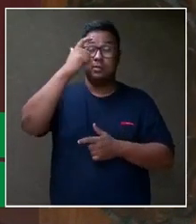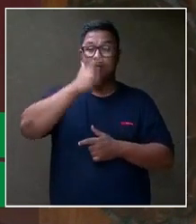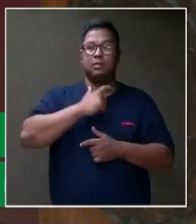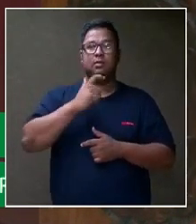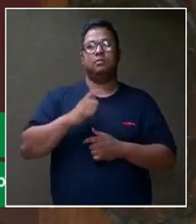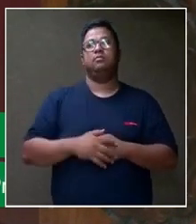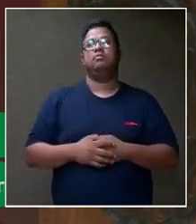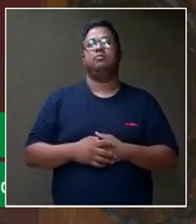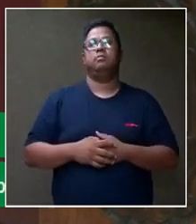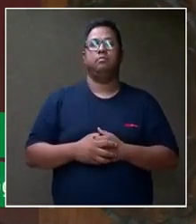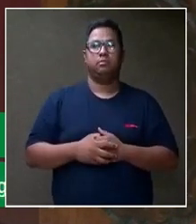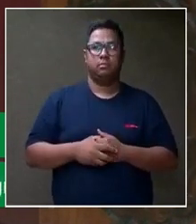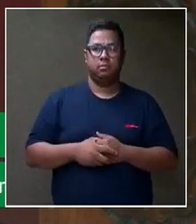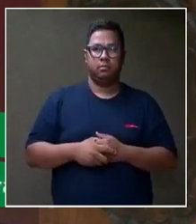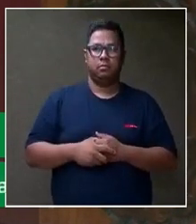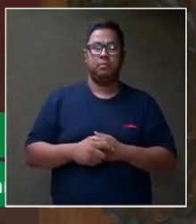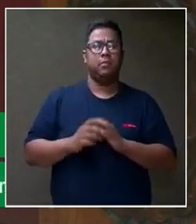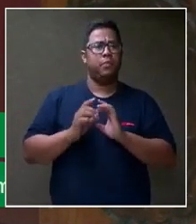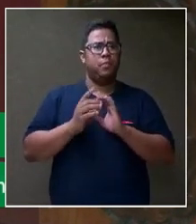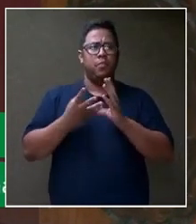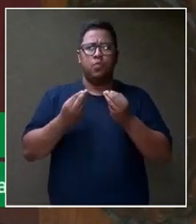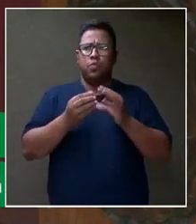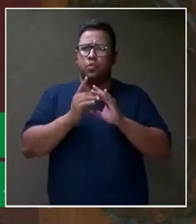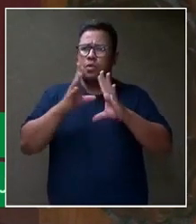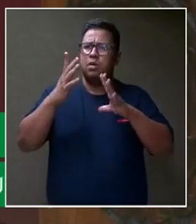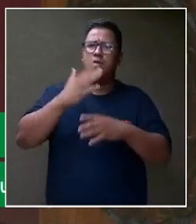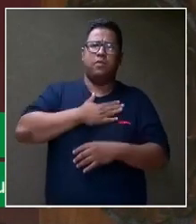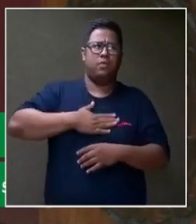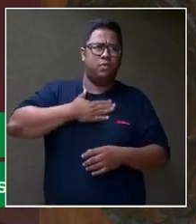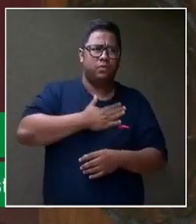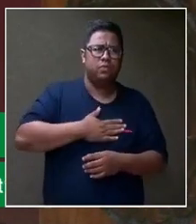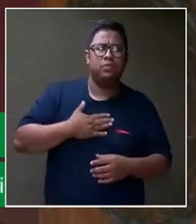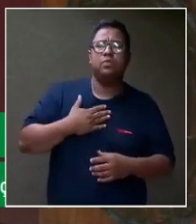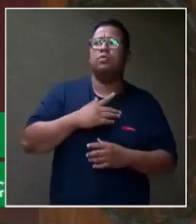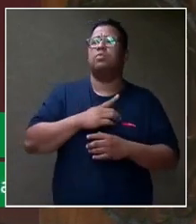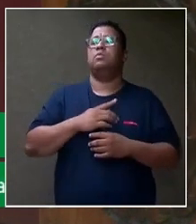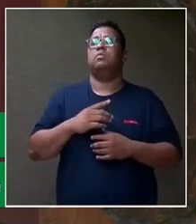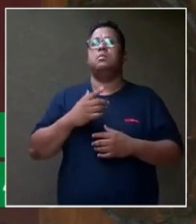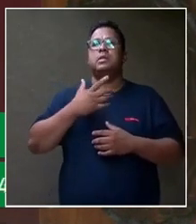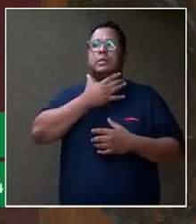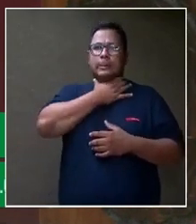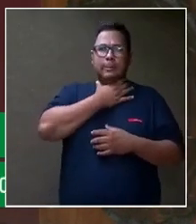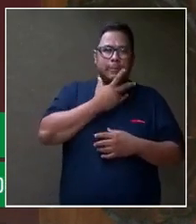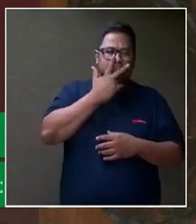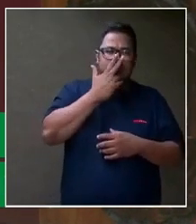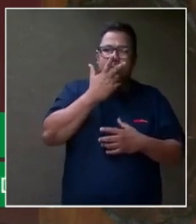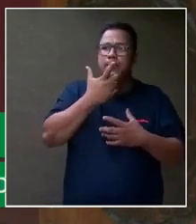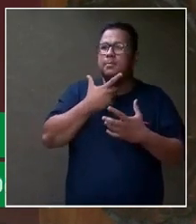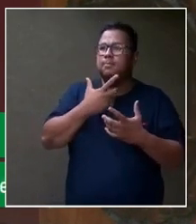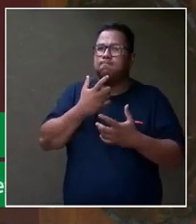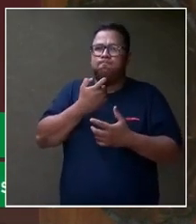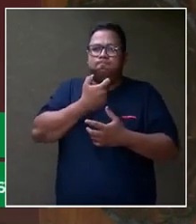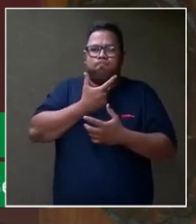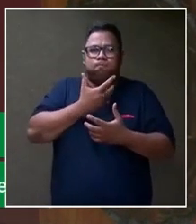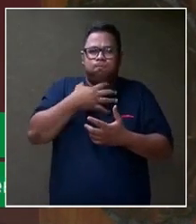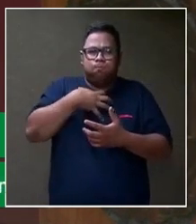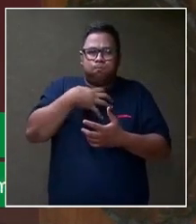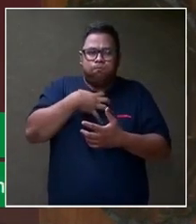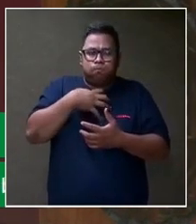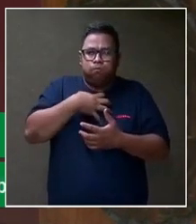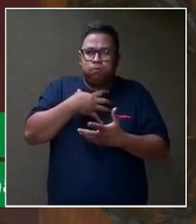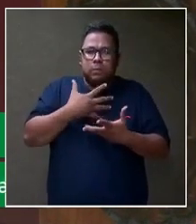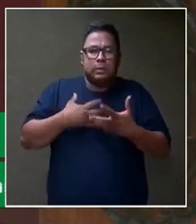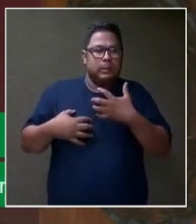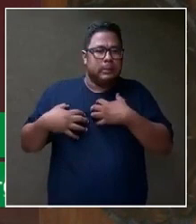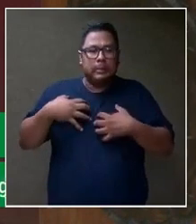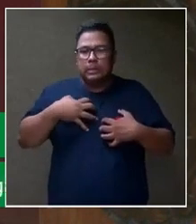muito solta, muito livre, né? Sempre gostou da liberdade dela, e isso estava sufocando ela a certo ponto. Mas que ela... todo o relacionamento foi